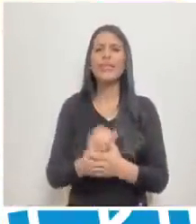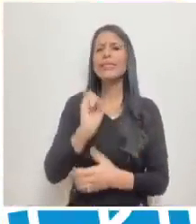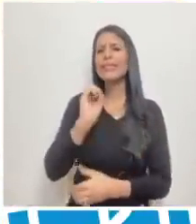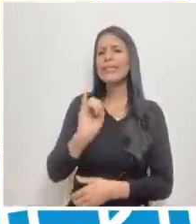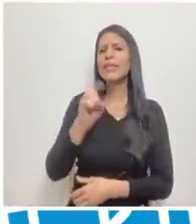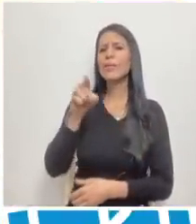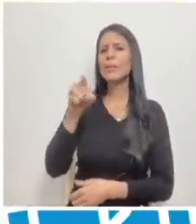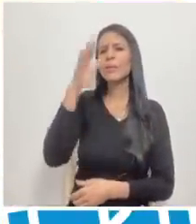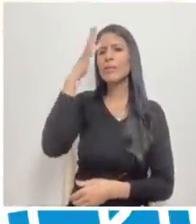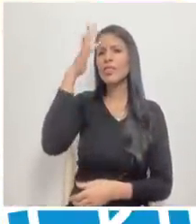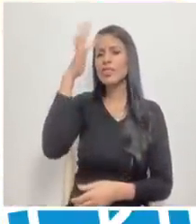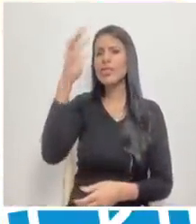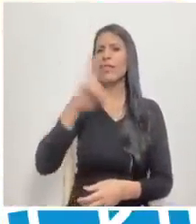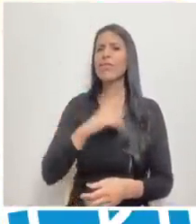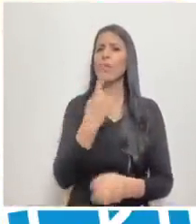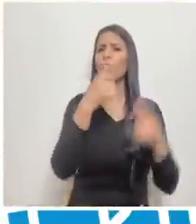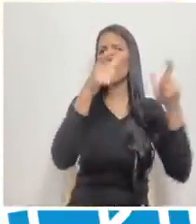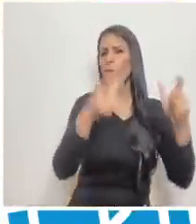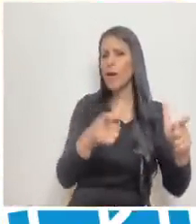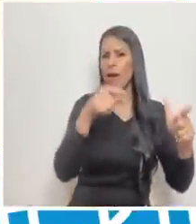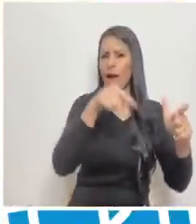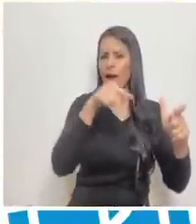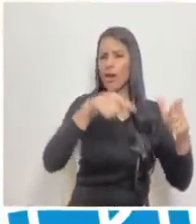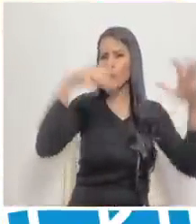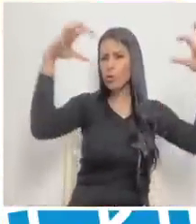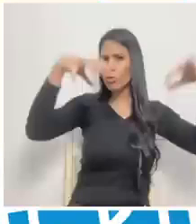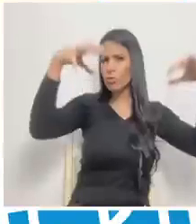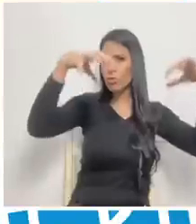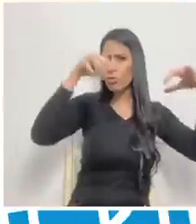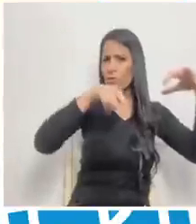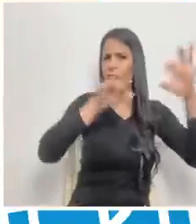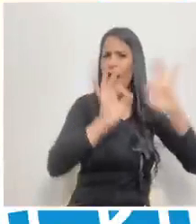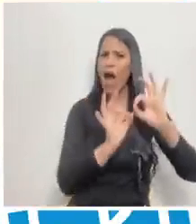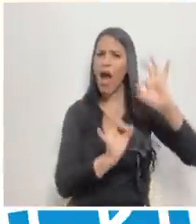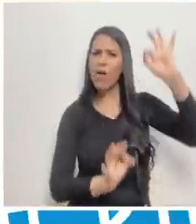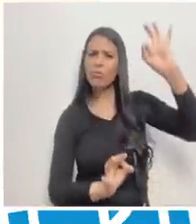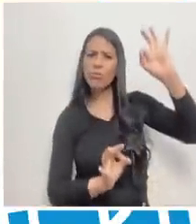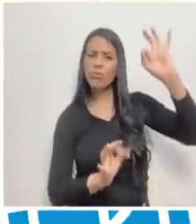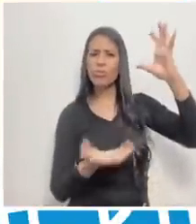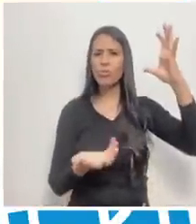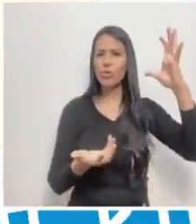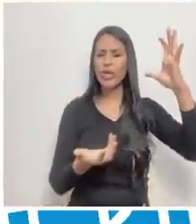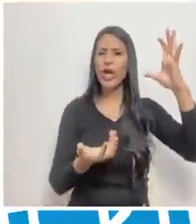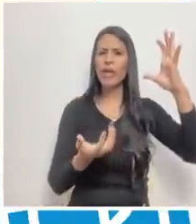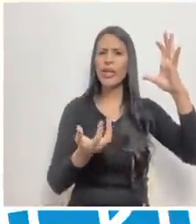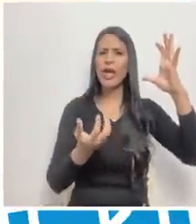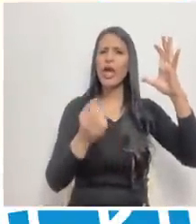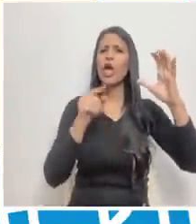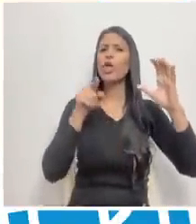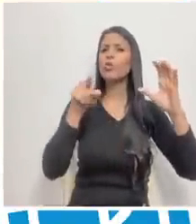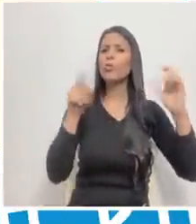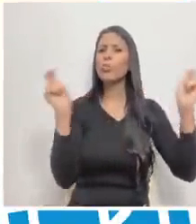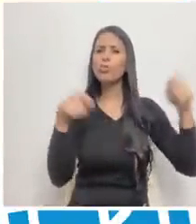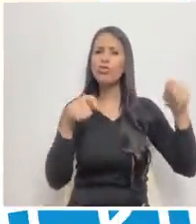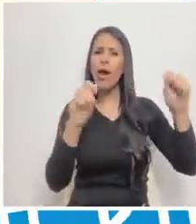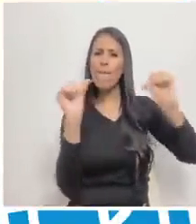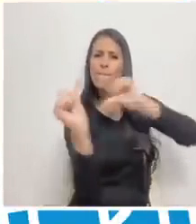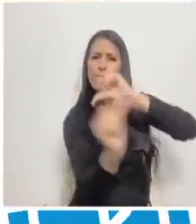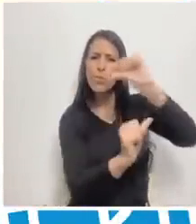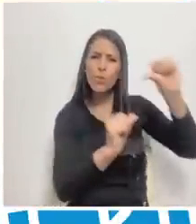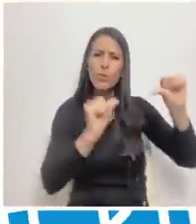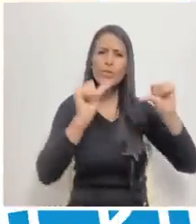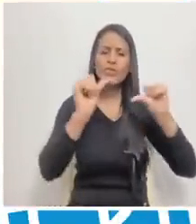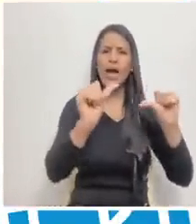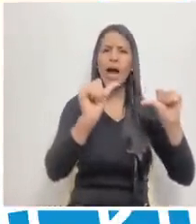com regime de chuvas assim, com essa altitude, qual parâmetro você mudaria se você quisesse manter